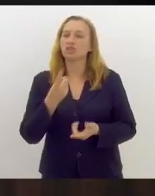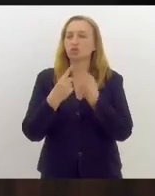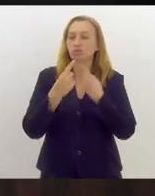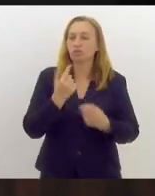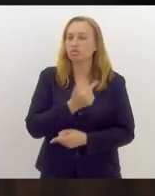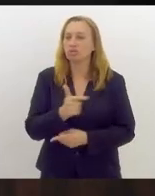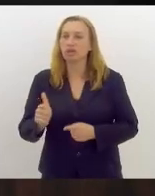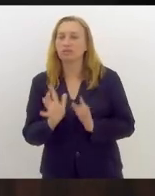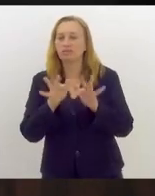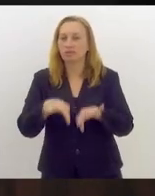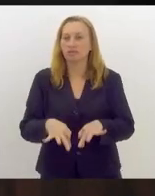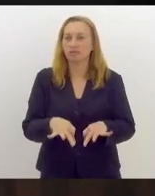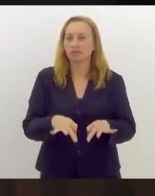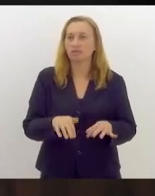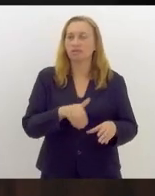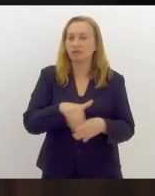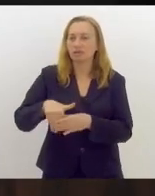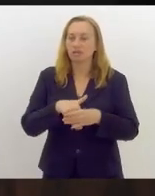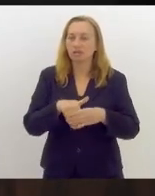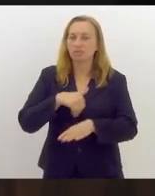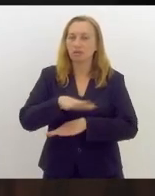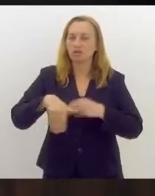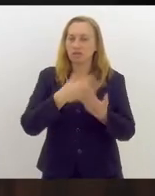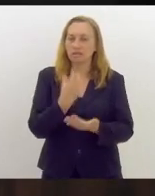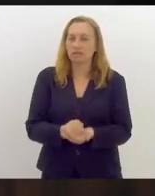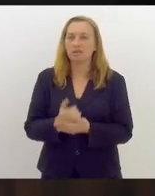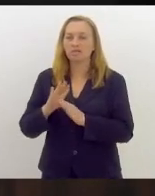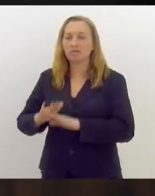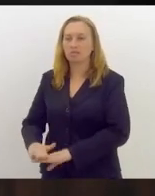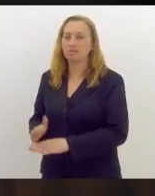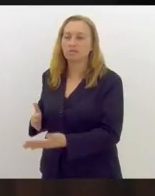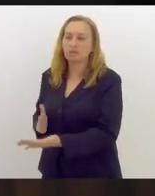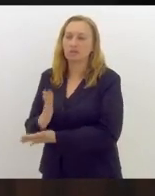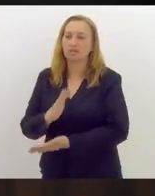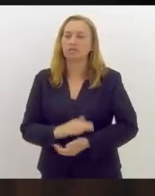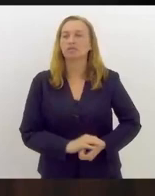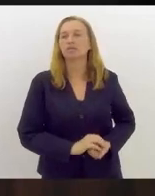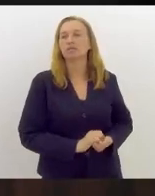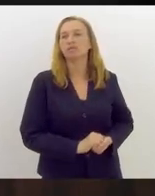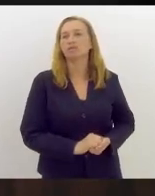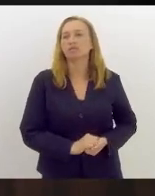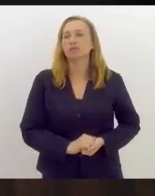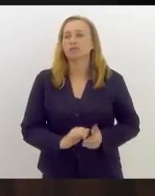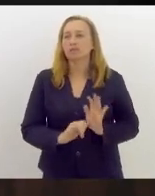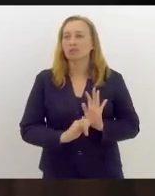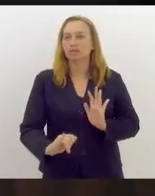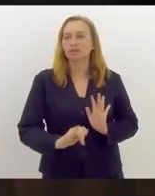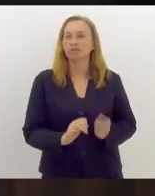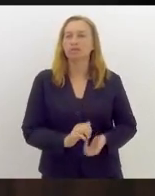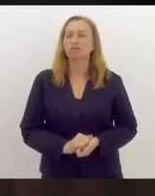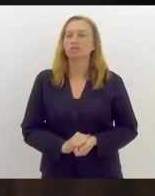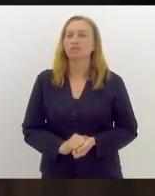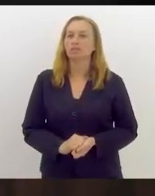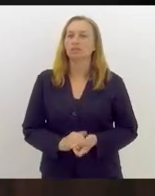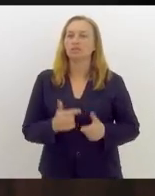uma vez o que querem discutir encerrado a discussão e votação Como estão aprovado vai à promulgação